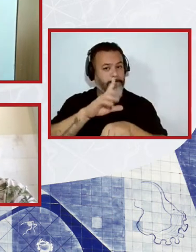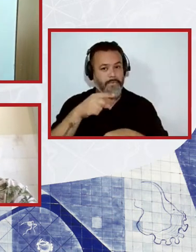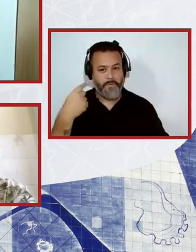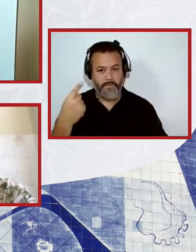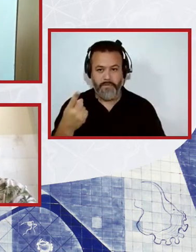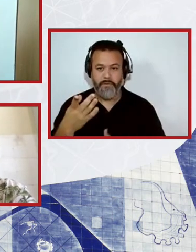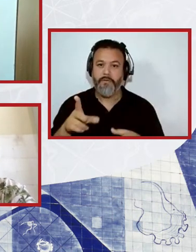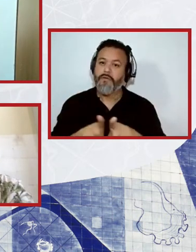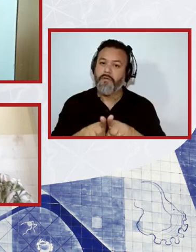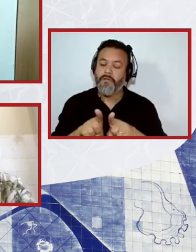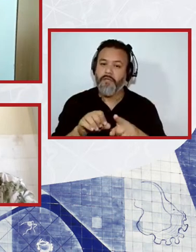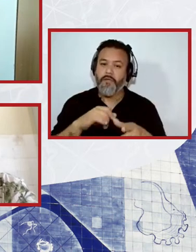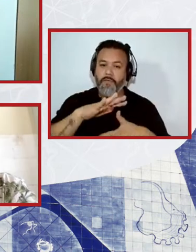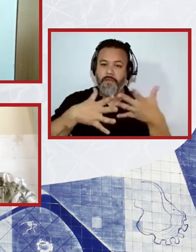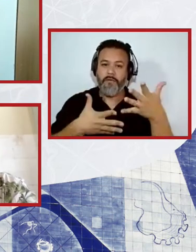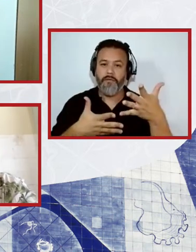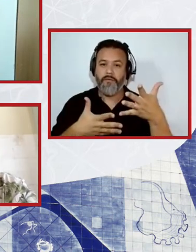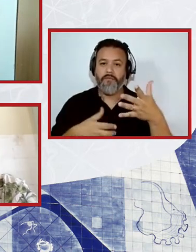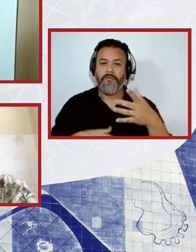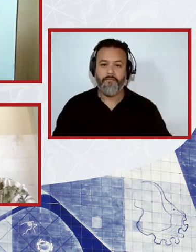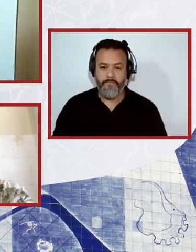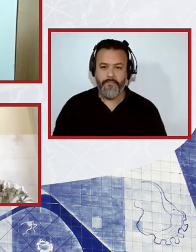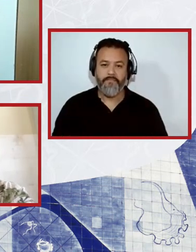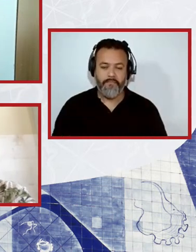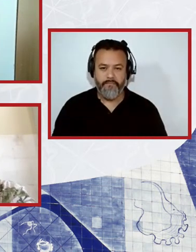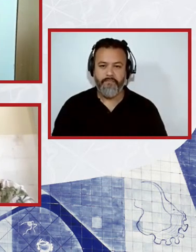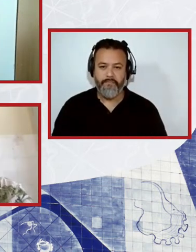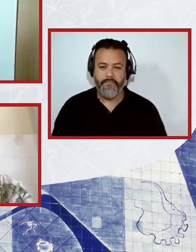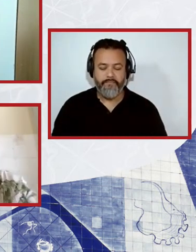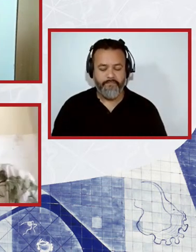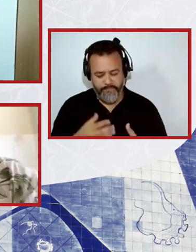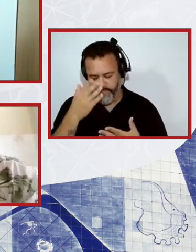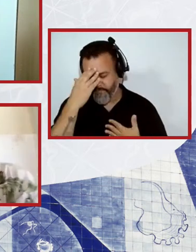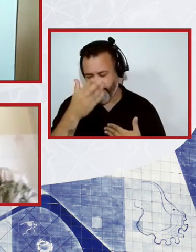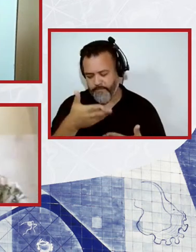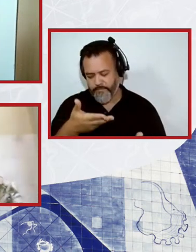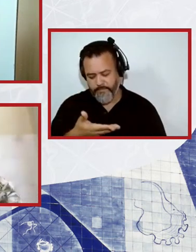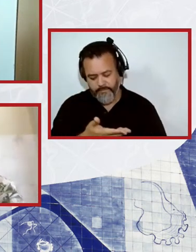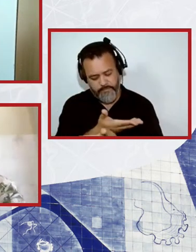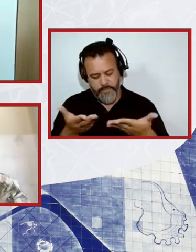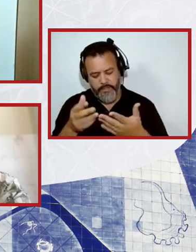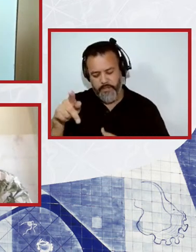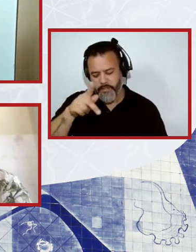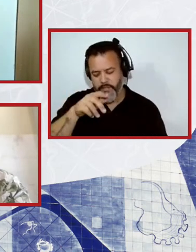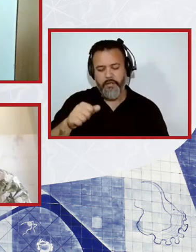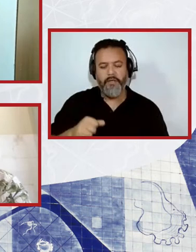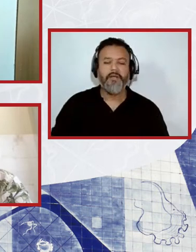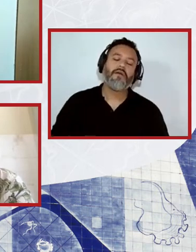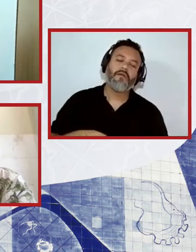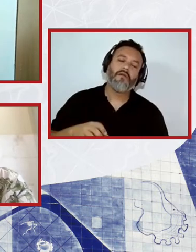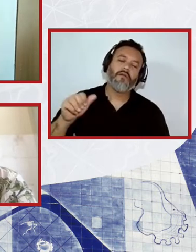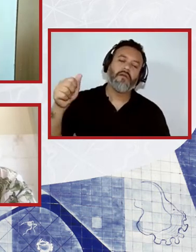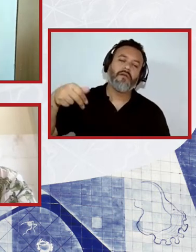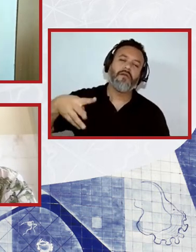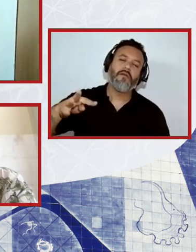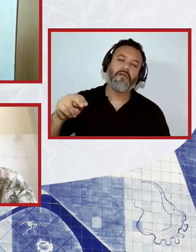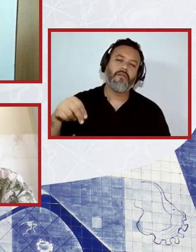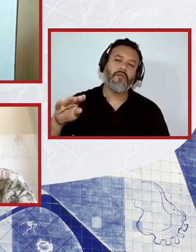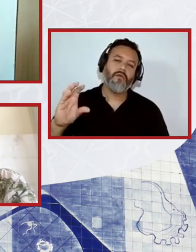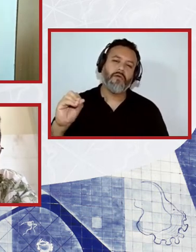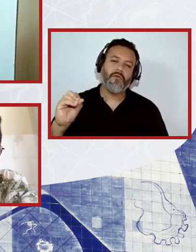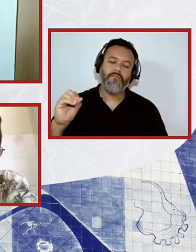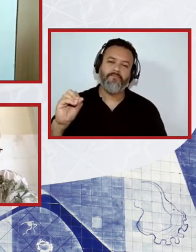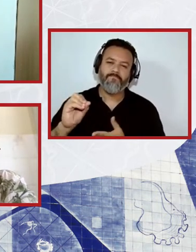com Libras, né? Com certeza. Eu queria agradecer muito a todos vocês, professor Antônio e José Antônio, foi um prazer conhecê-lo.